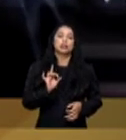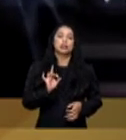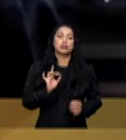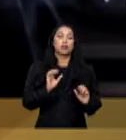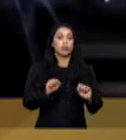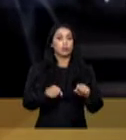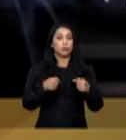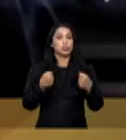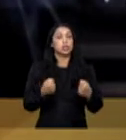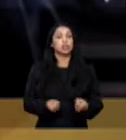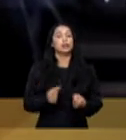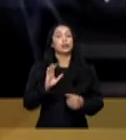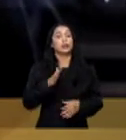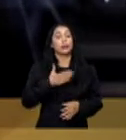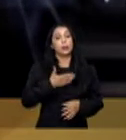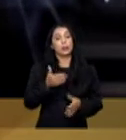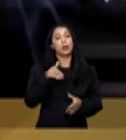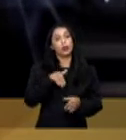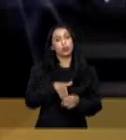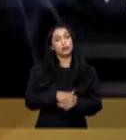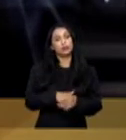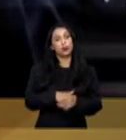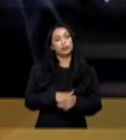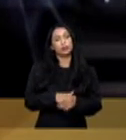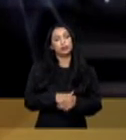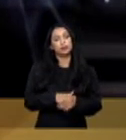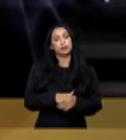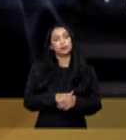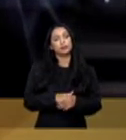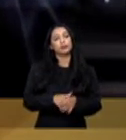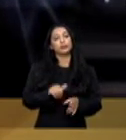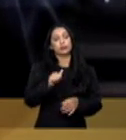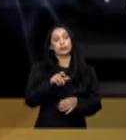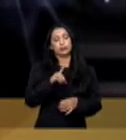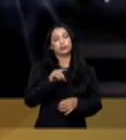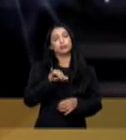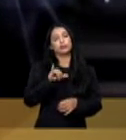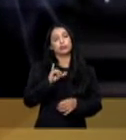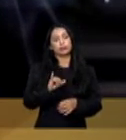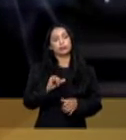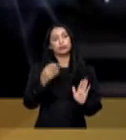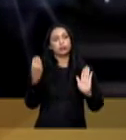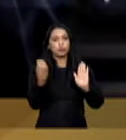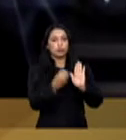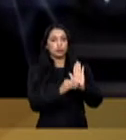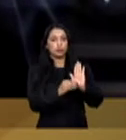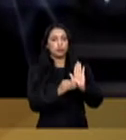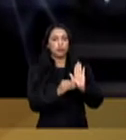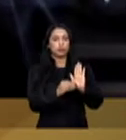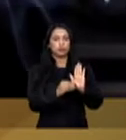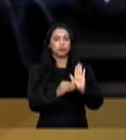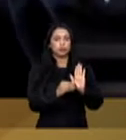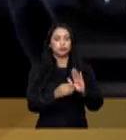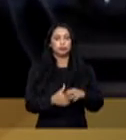meu voto, em essência, é pela declaração de inconstitucionalidade do dispositivo impugnado.